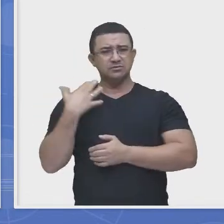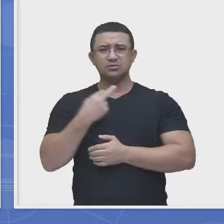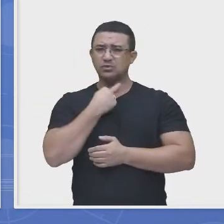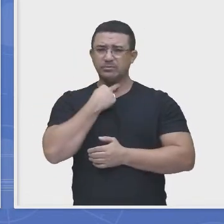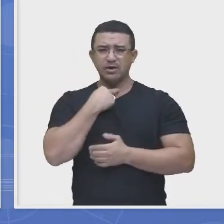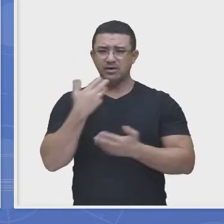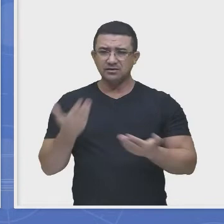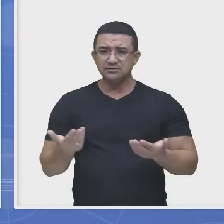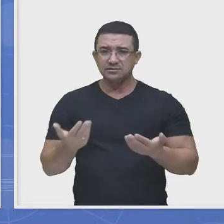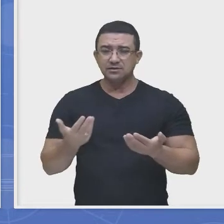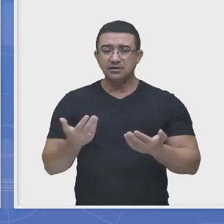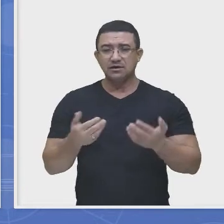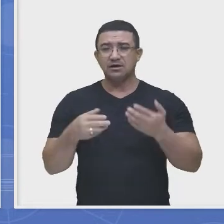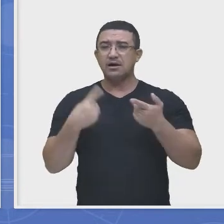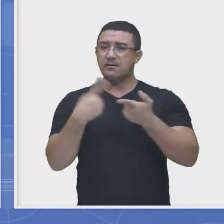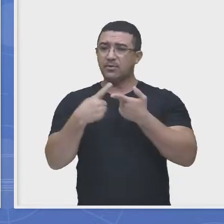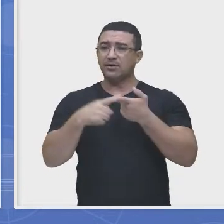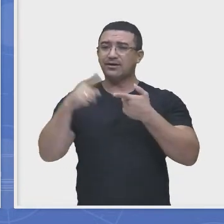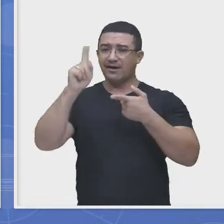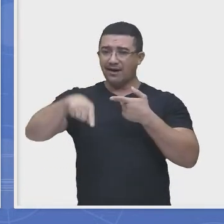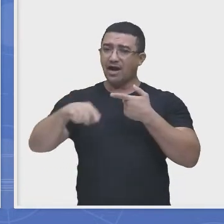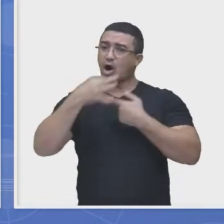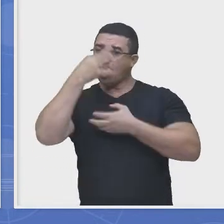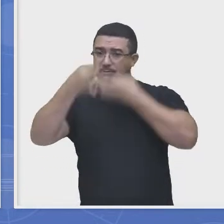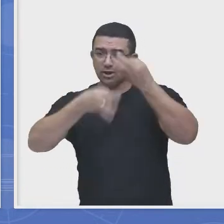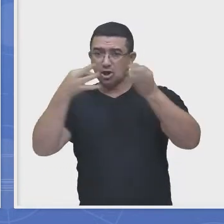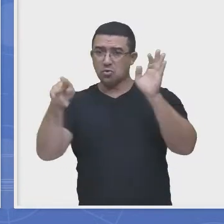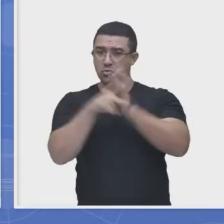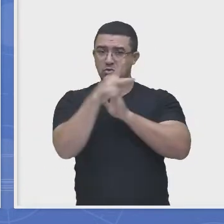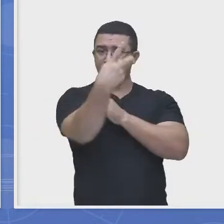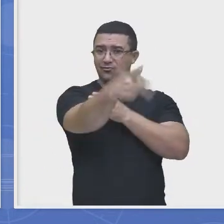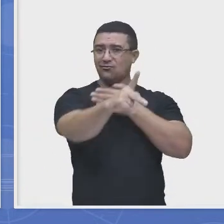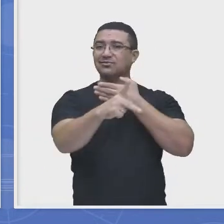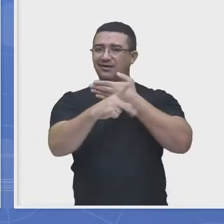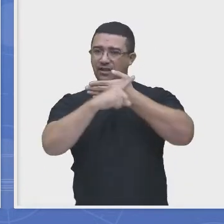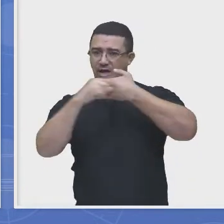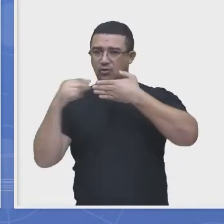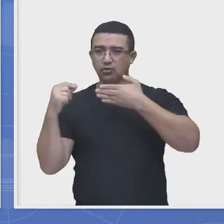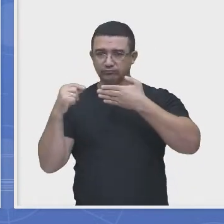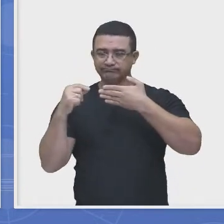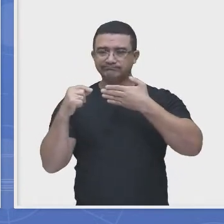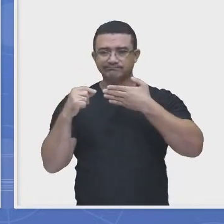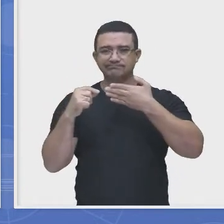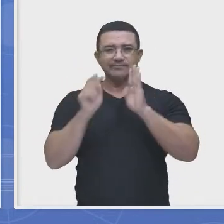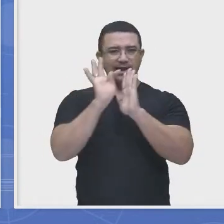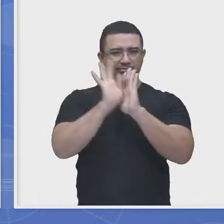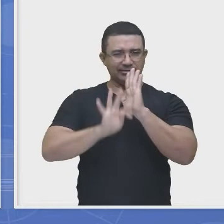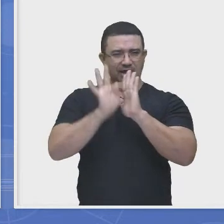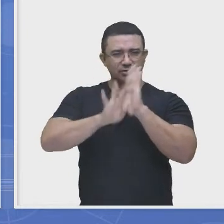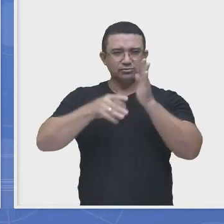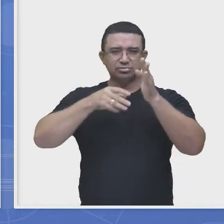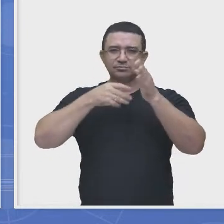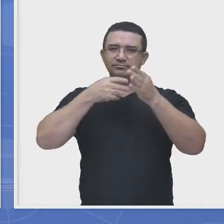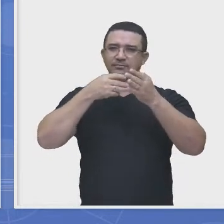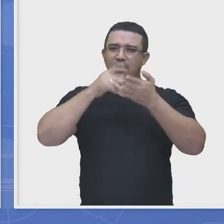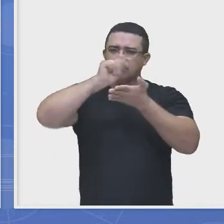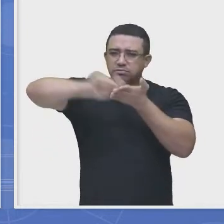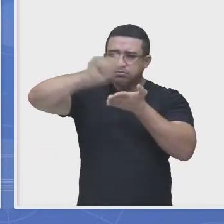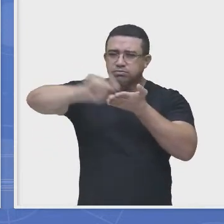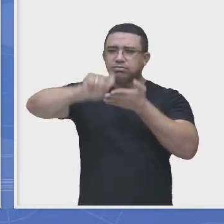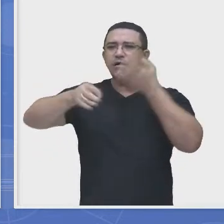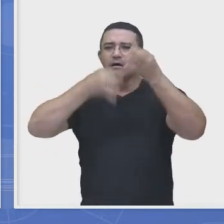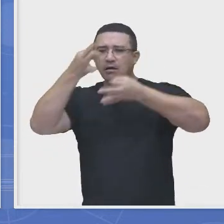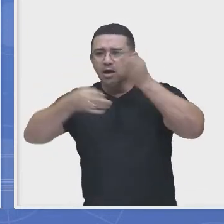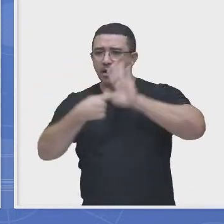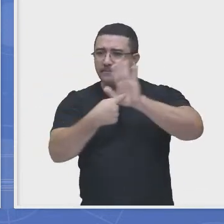com o ponto de vista da pessoa que escreveu, certo? Então, o nosso texto dissertativo argumentativo, ele trouxe o ponto de